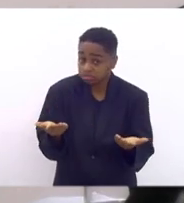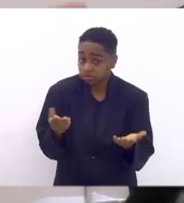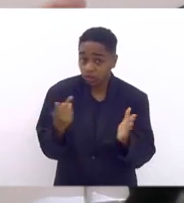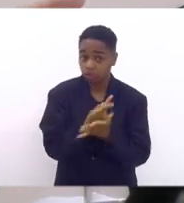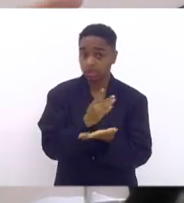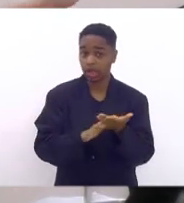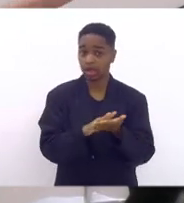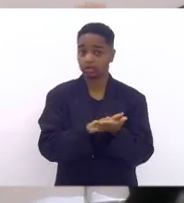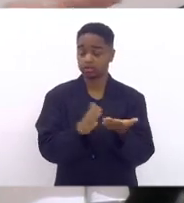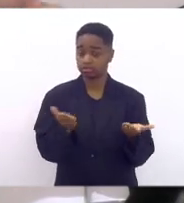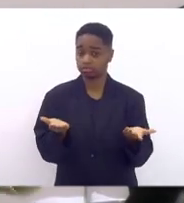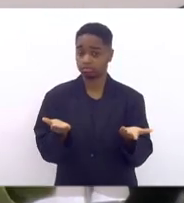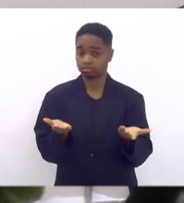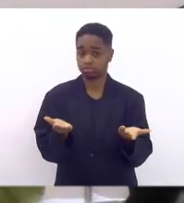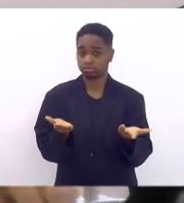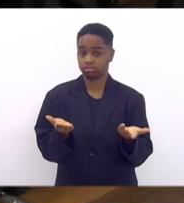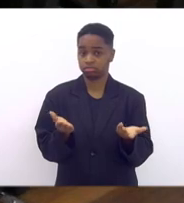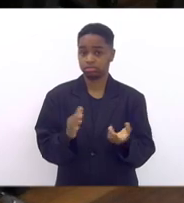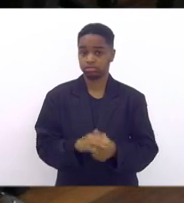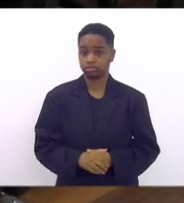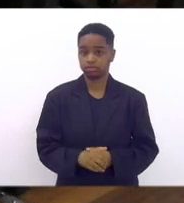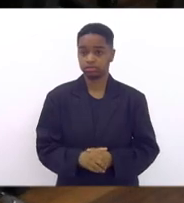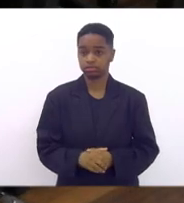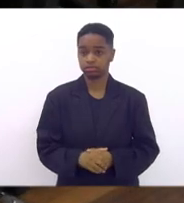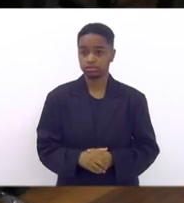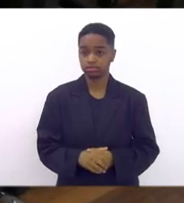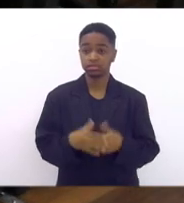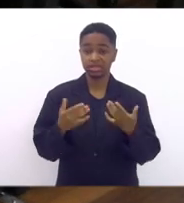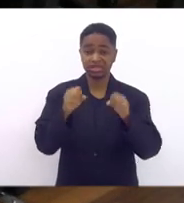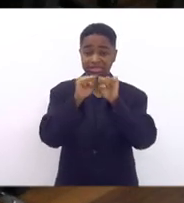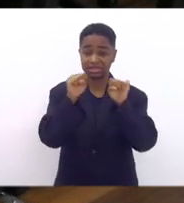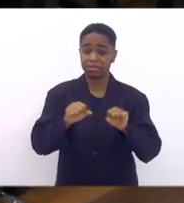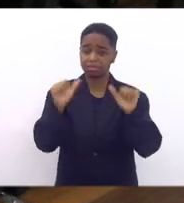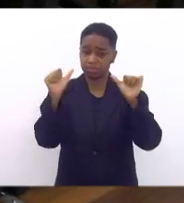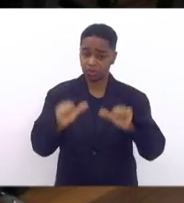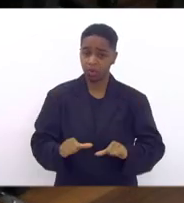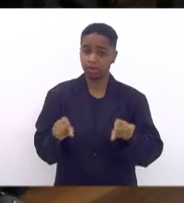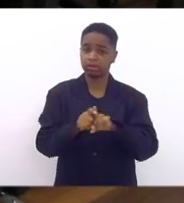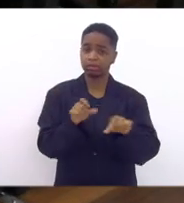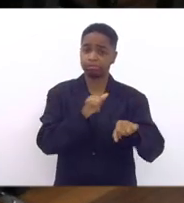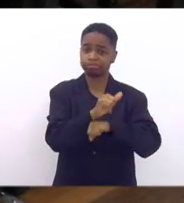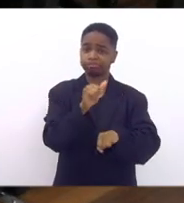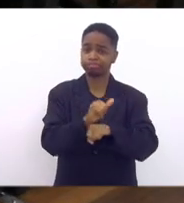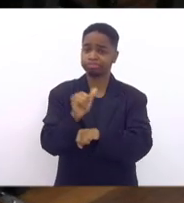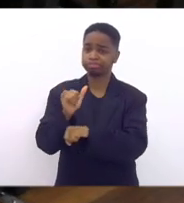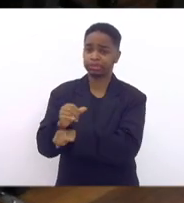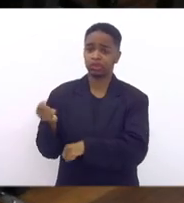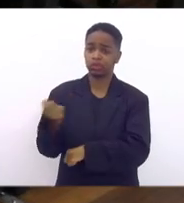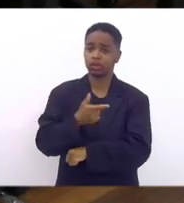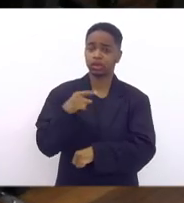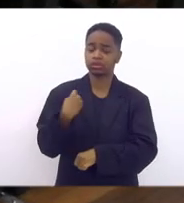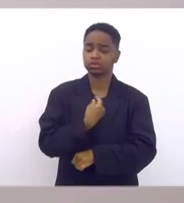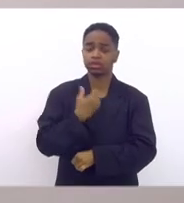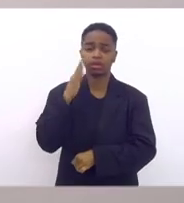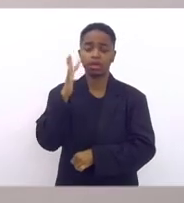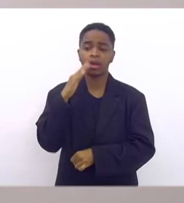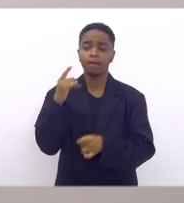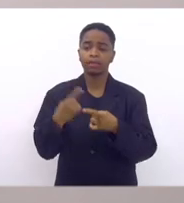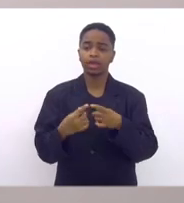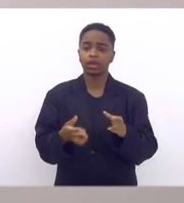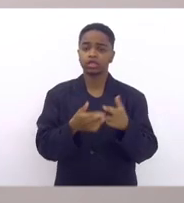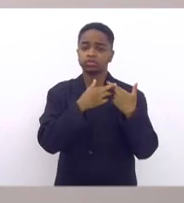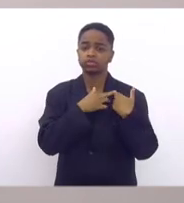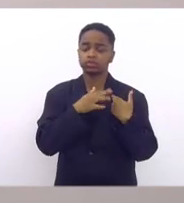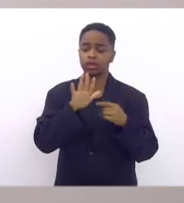acontece deputada Lucinha o sistema é muito pior e muito mais Traiçoeiro do que a gente pode imaginar a responsabilidade ambiental não pode ficar com a